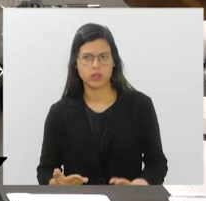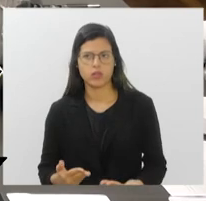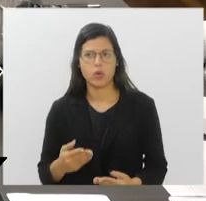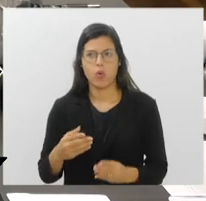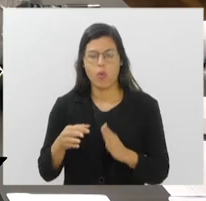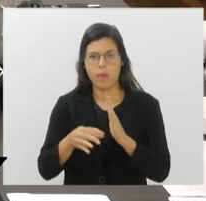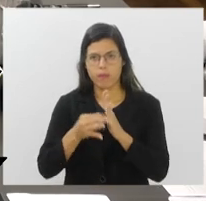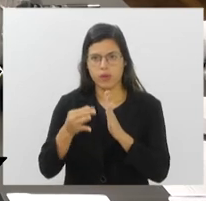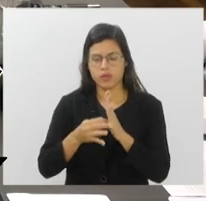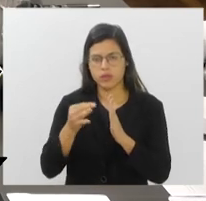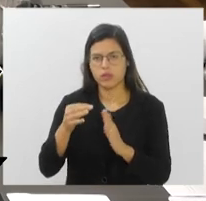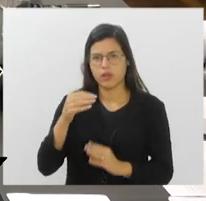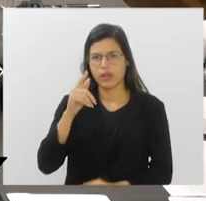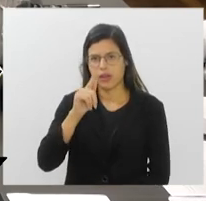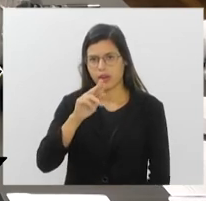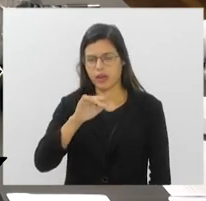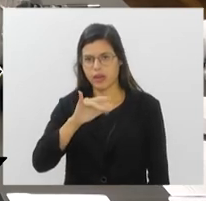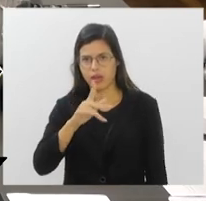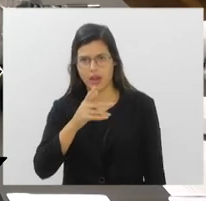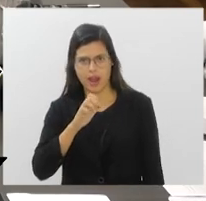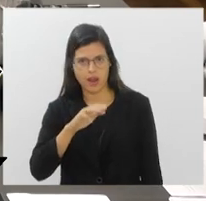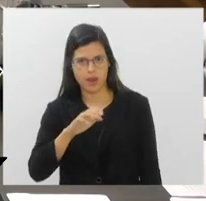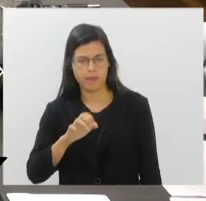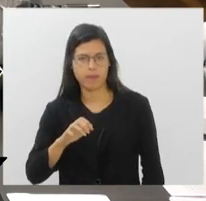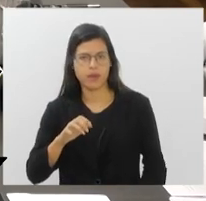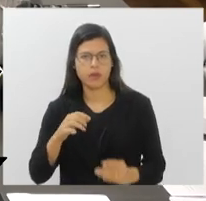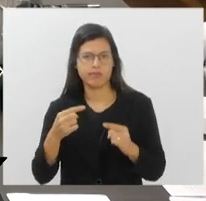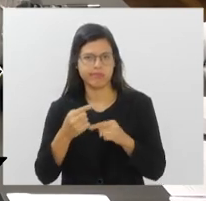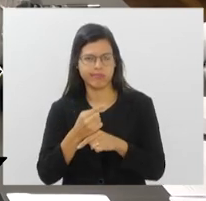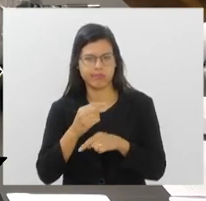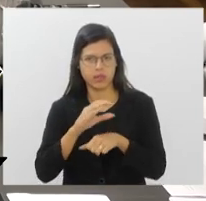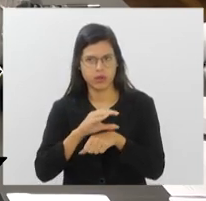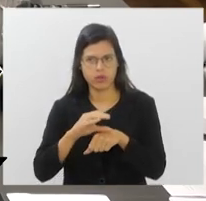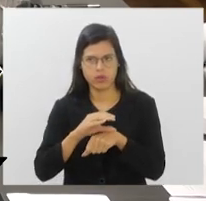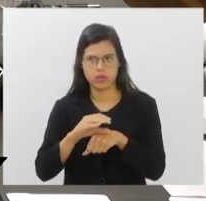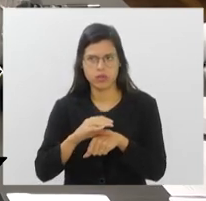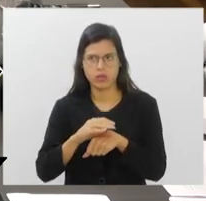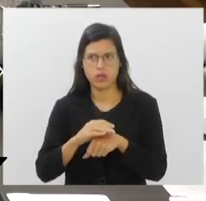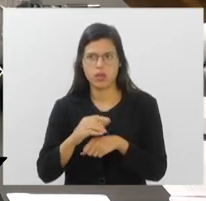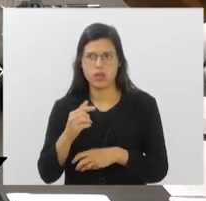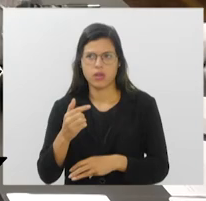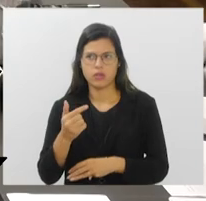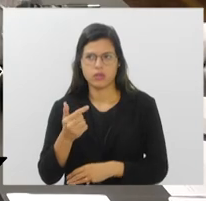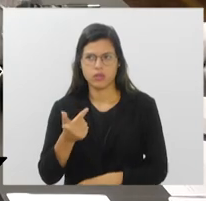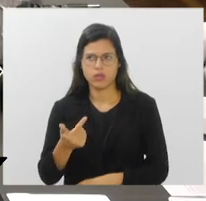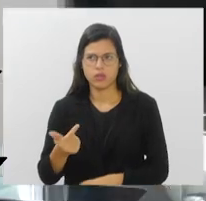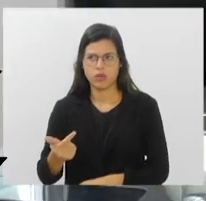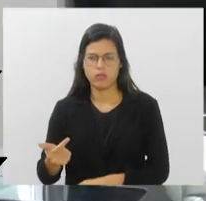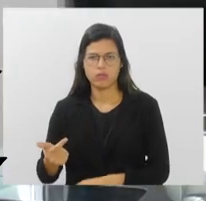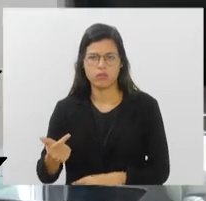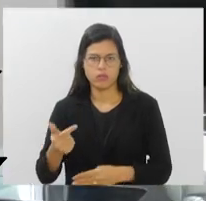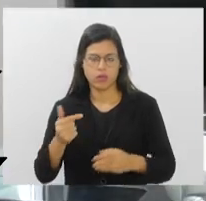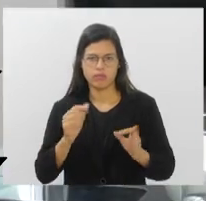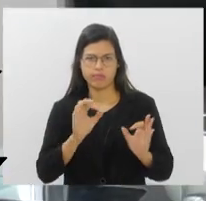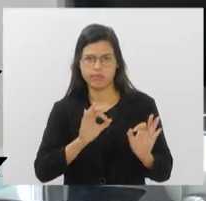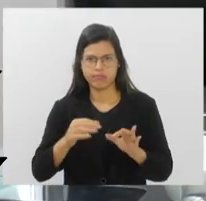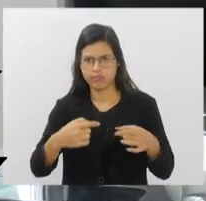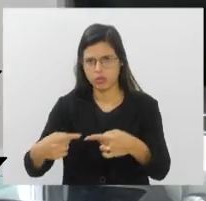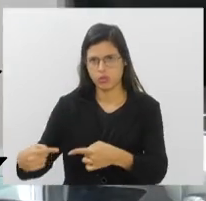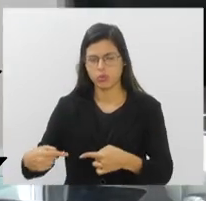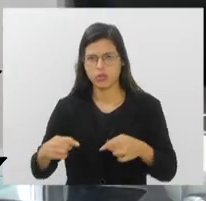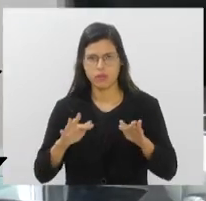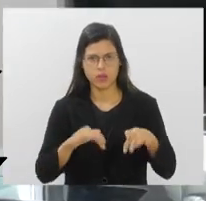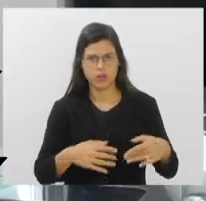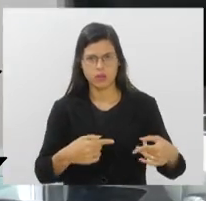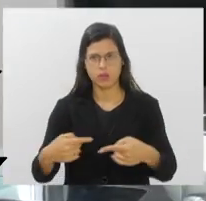pela inconstitucionalidade. Em discussão. Não havendo quem queira discutir, encerrada a discussão.